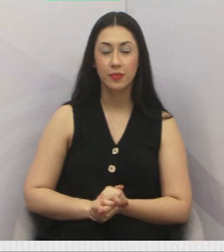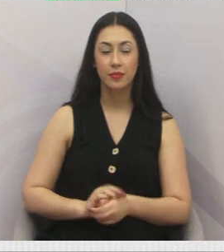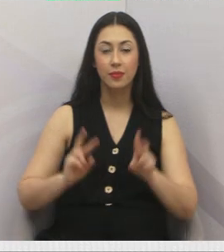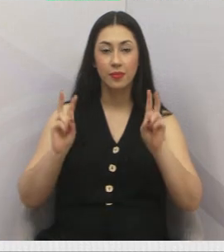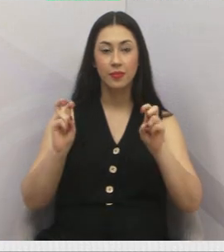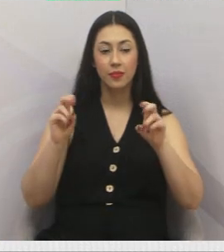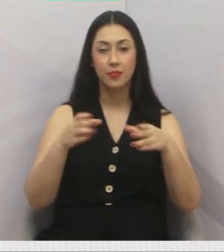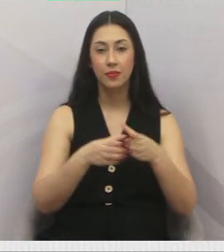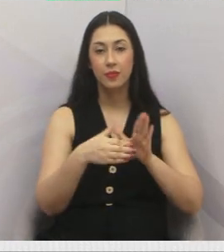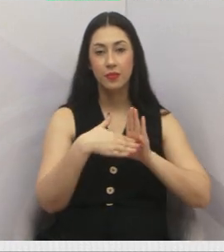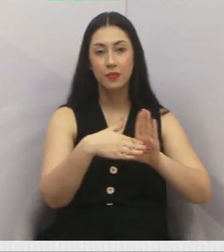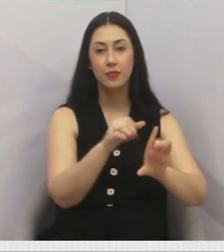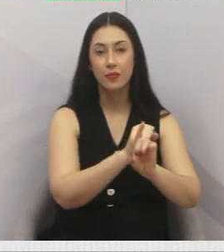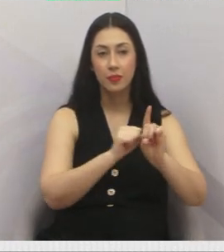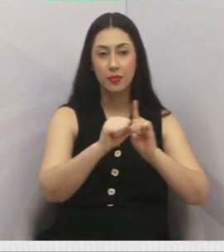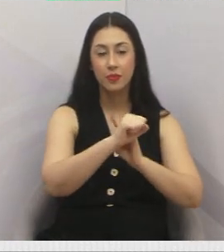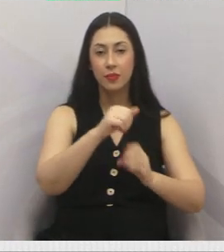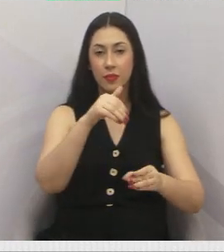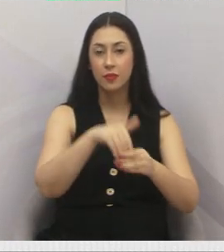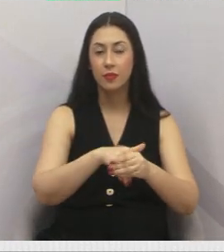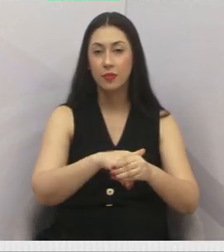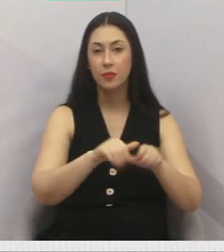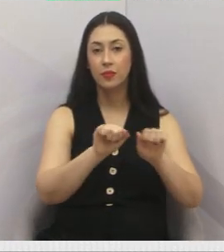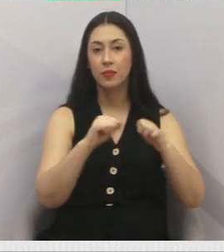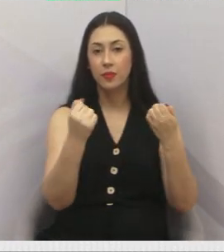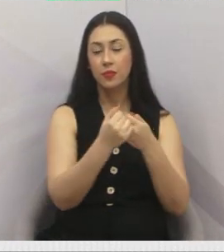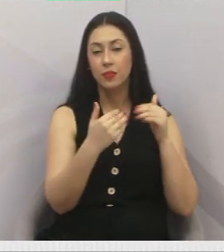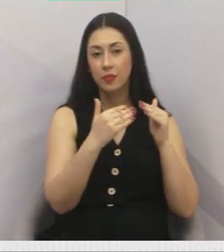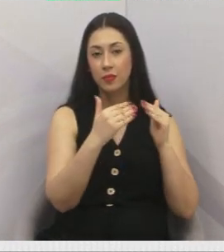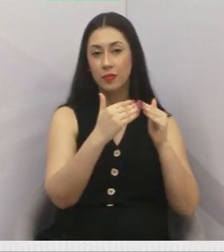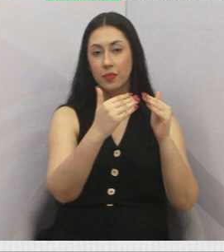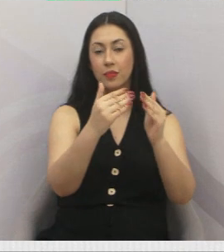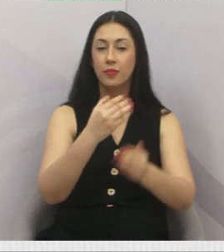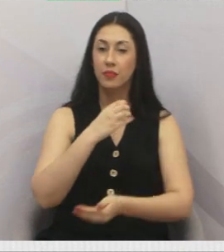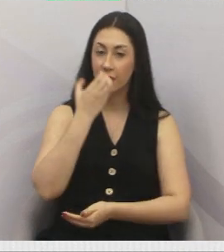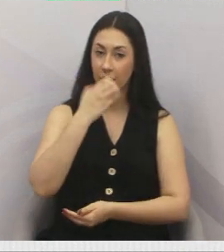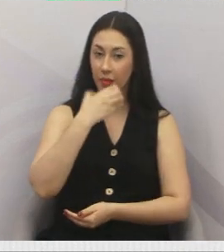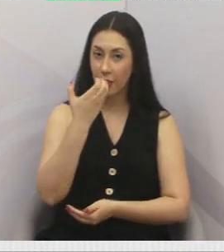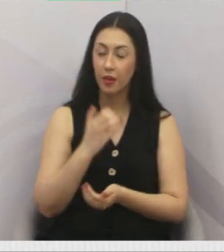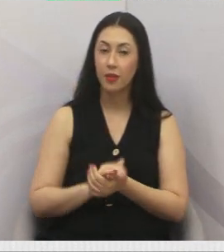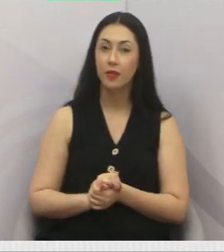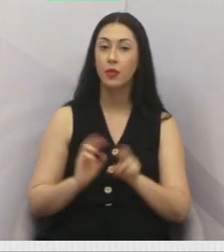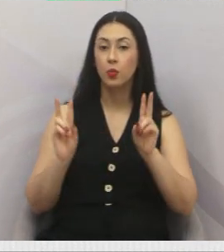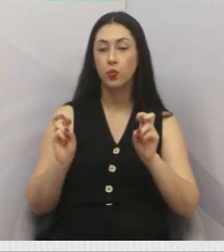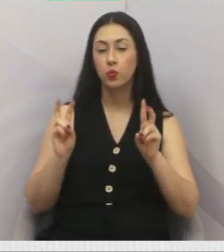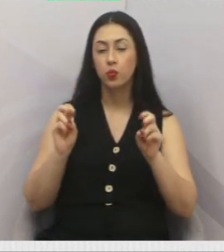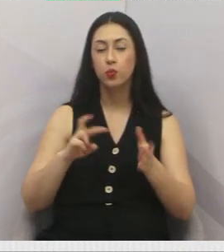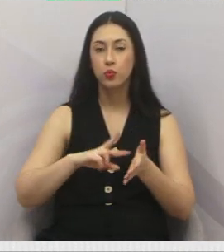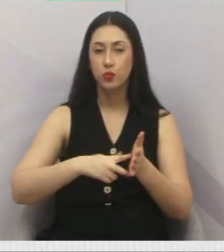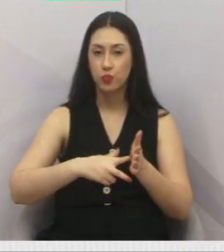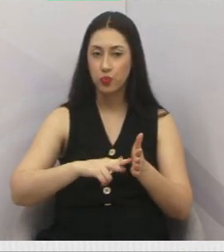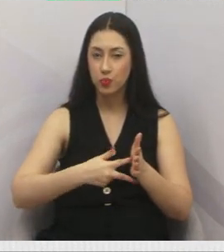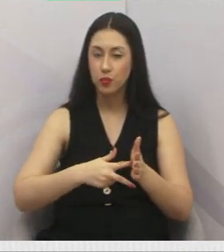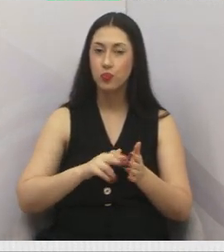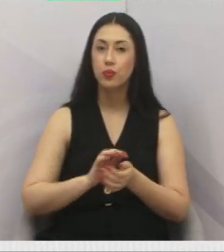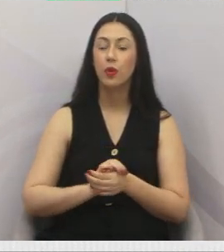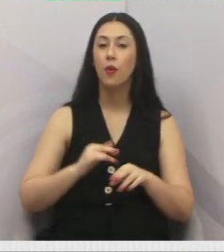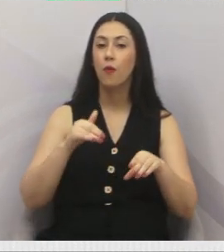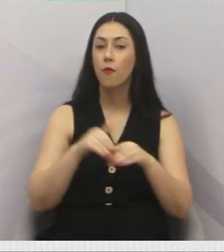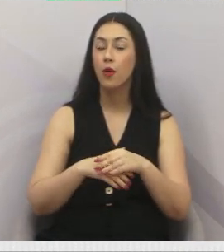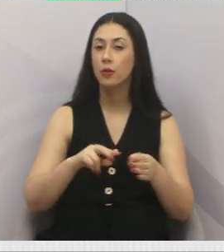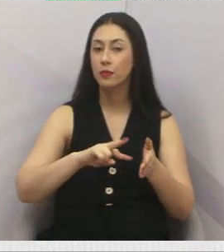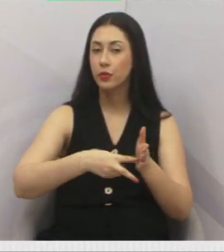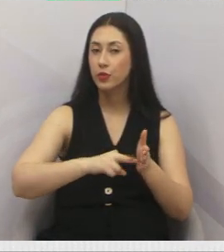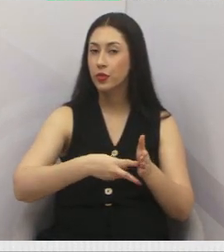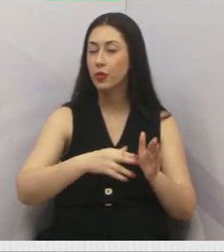Segmento movimentos populares, um voto para a Associação dos Moradores do Jardim Paraíso e Jardim Holanda. Segmento entidade de classe sindical, um voto para